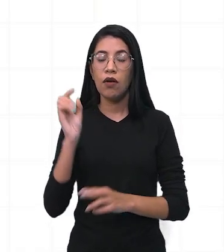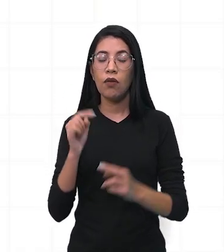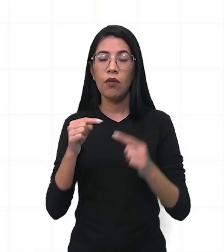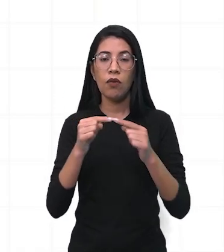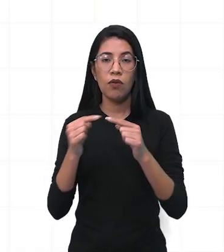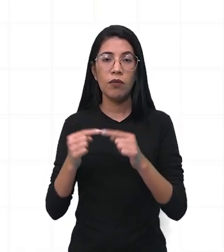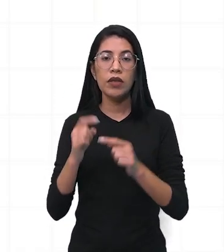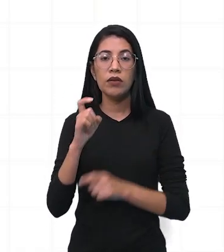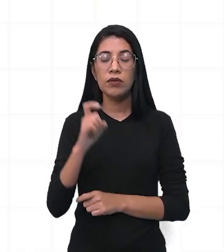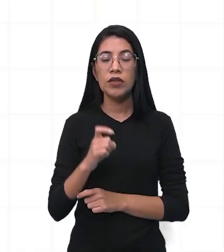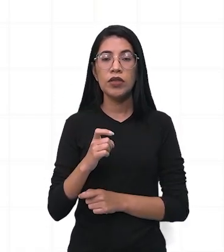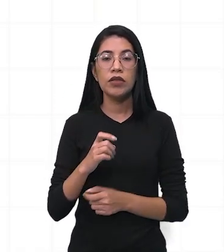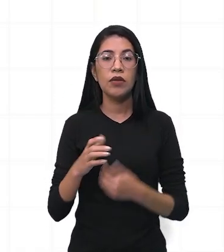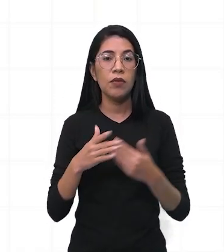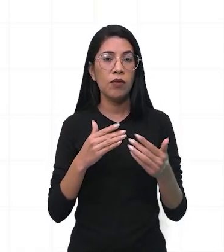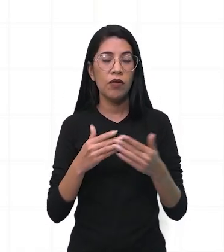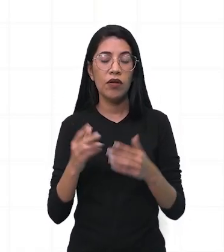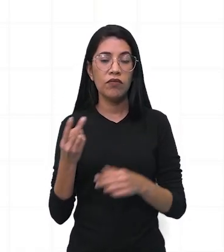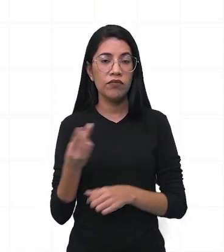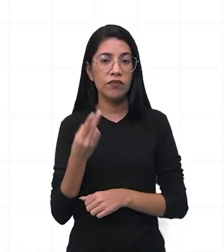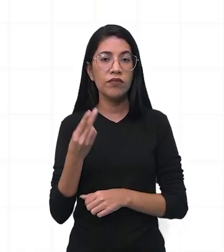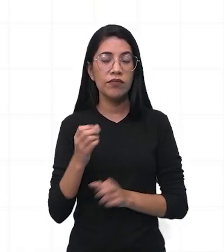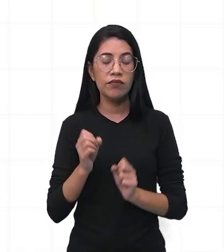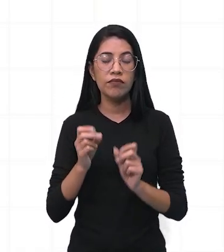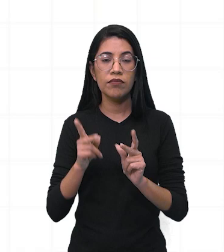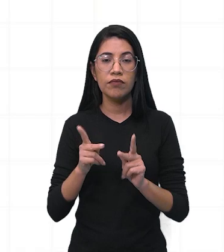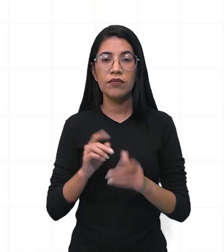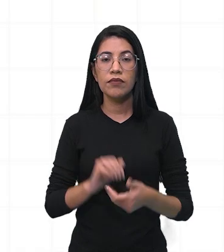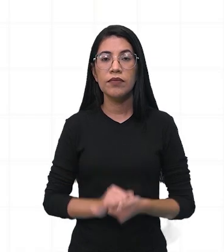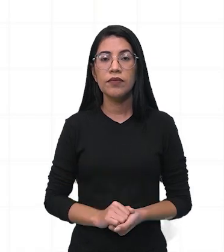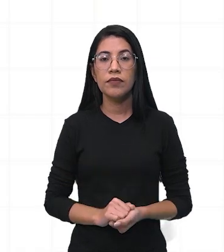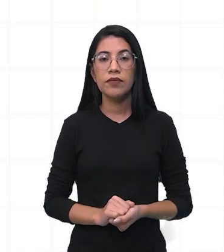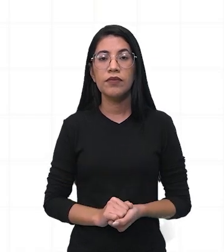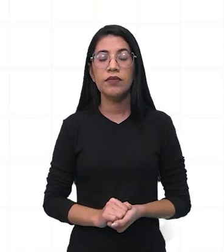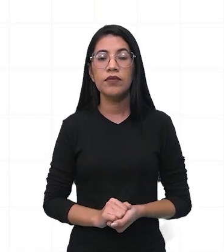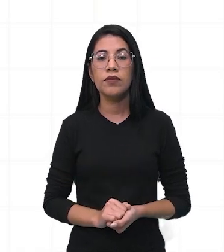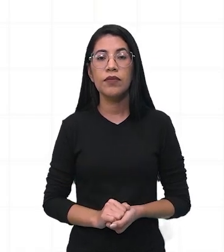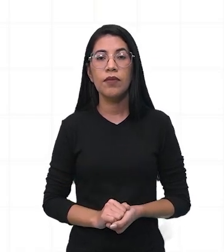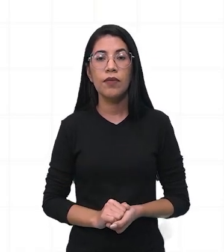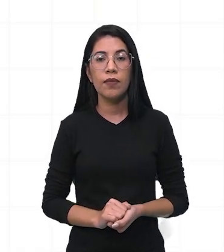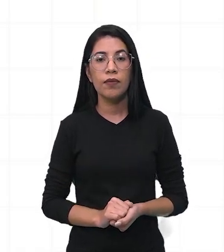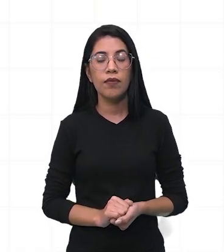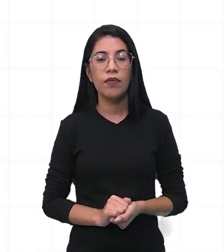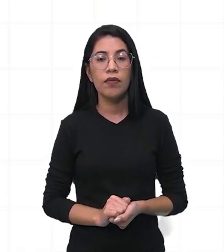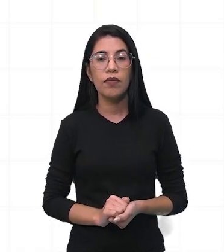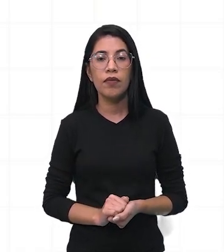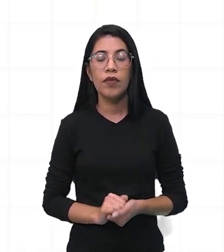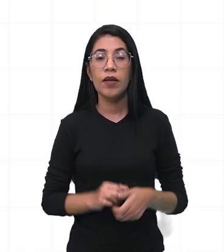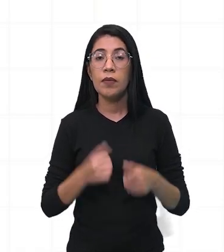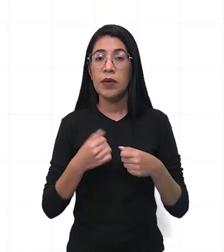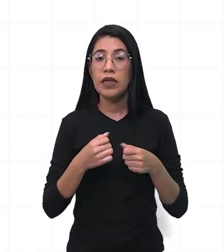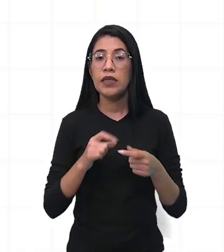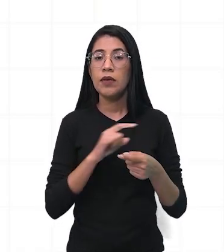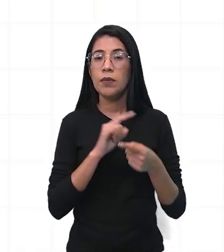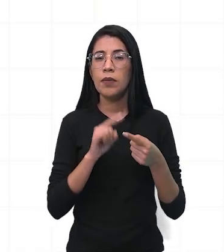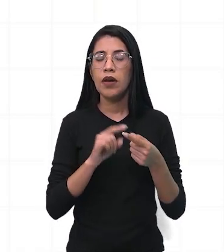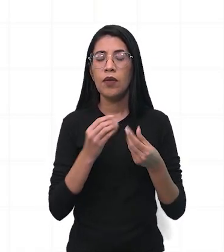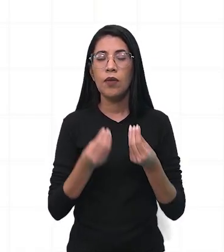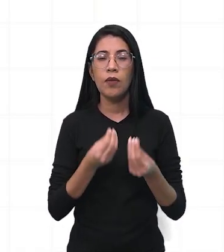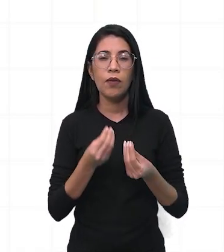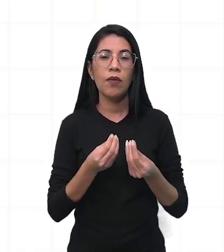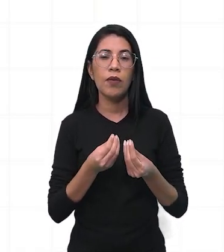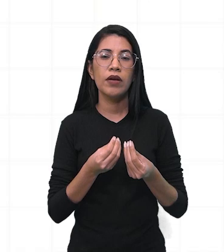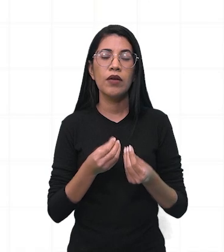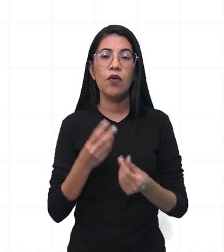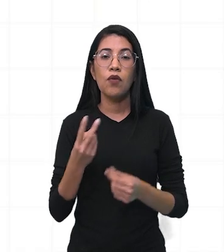Independente de qual seja esse valor. Ok? Então, o primeiro raciocínio que a gente vai ter é esse. O